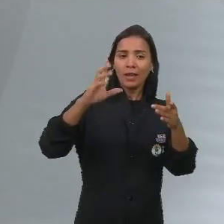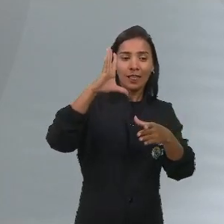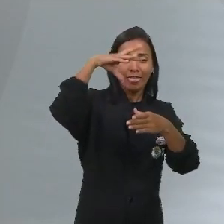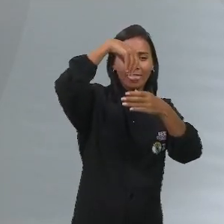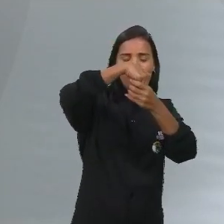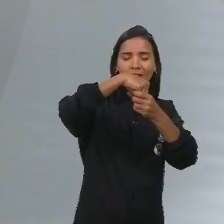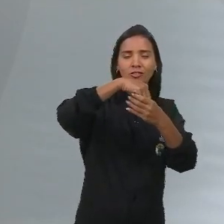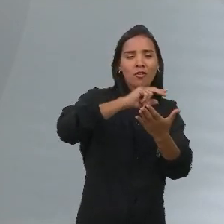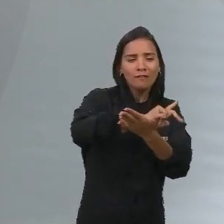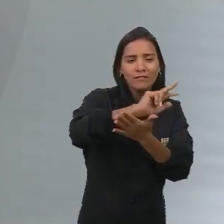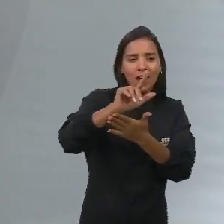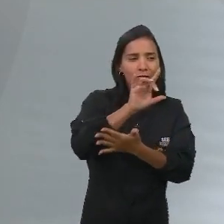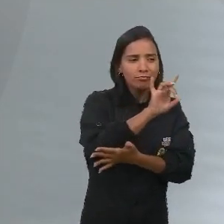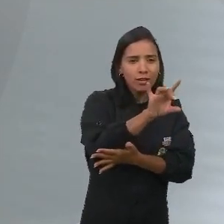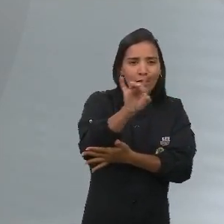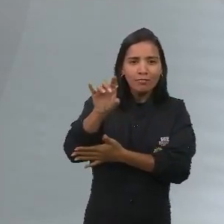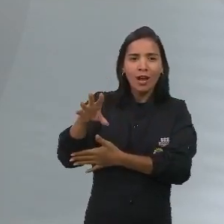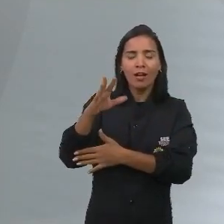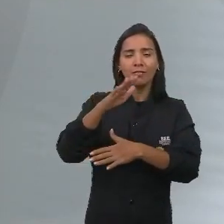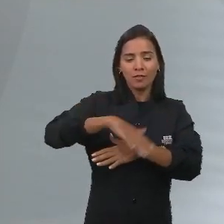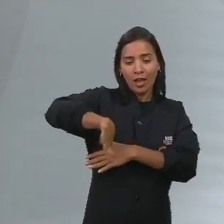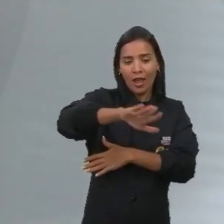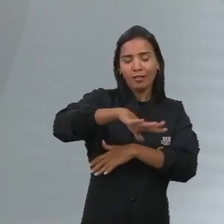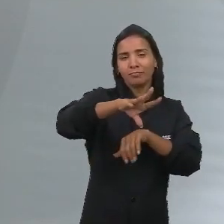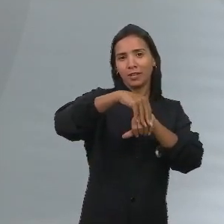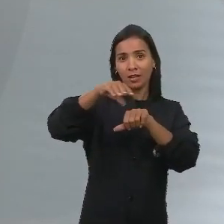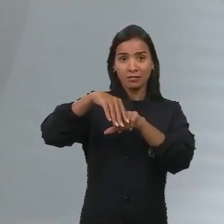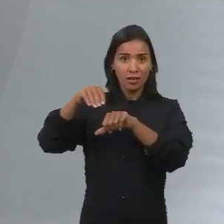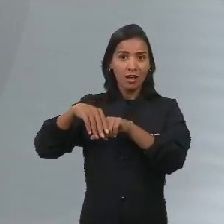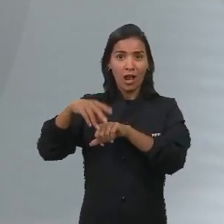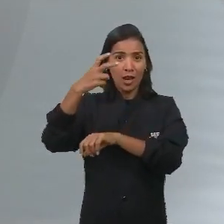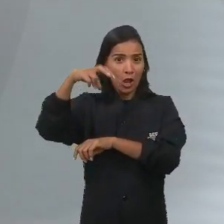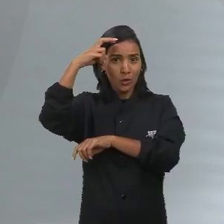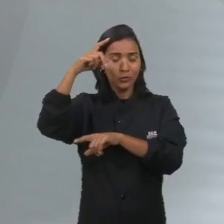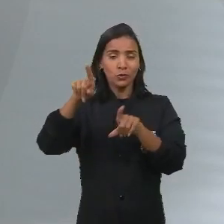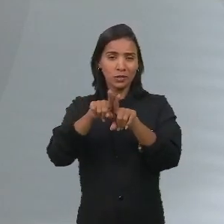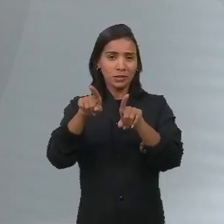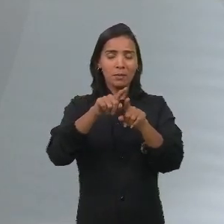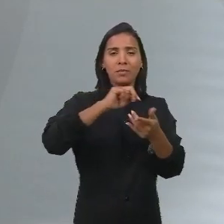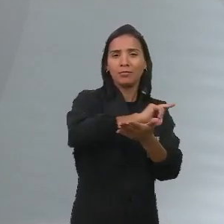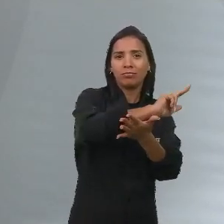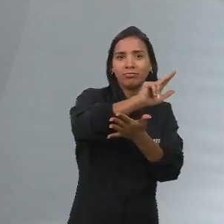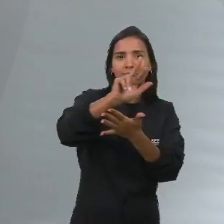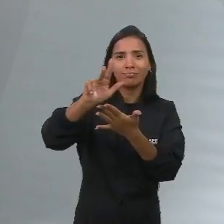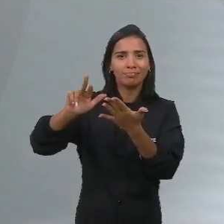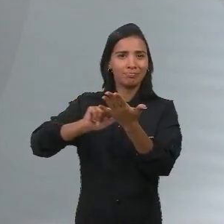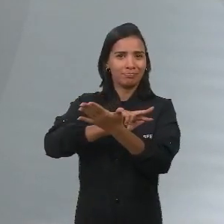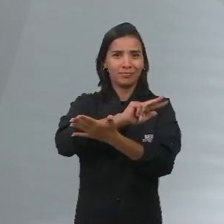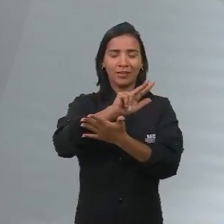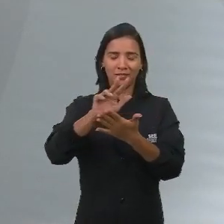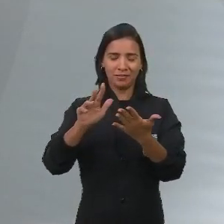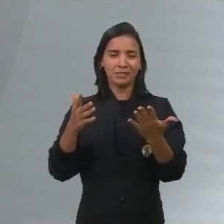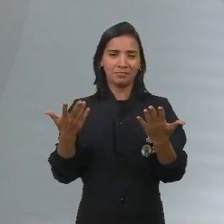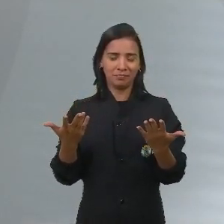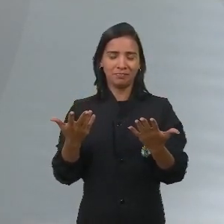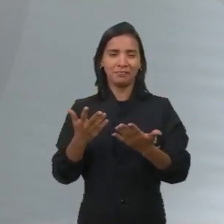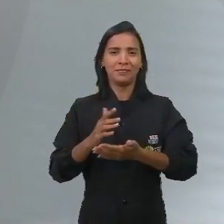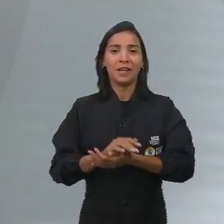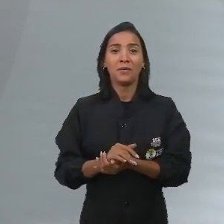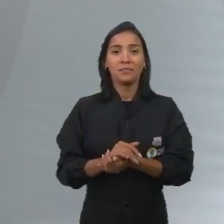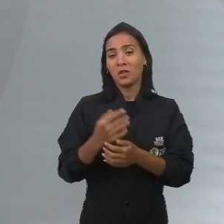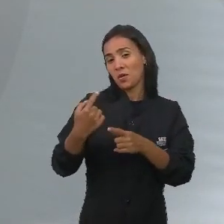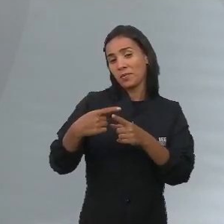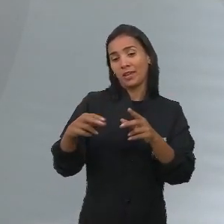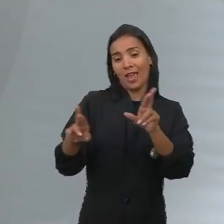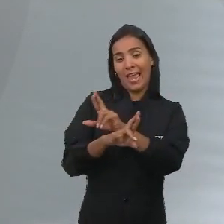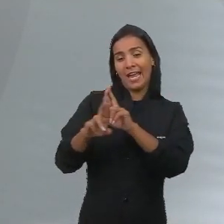saberes vão formar uma cultura essa Cultura vai ser diversa e logo por ser diversa vai ter uma um uma correlação com